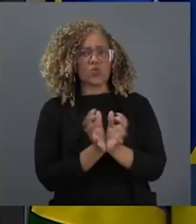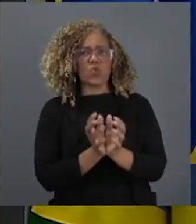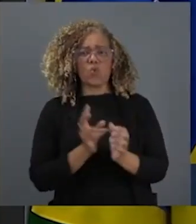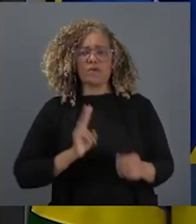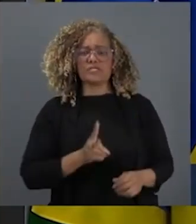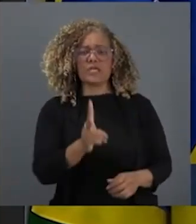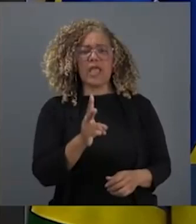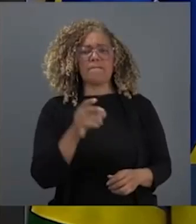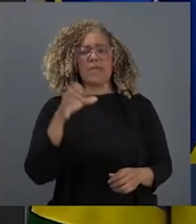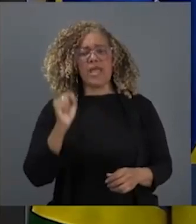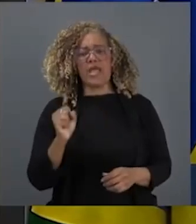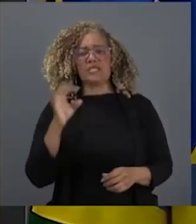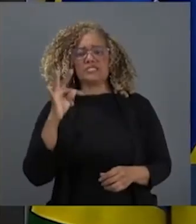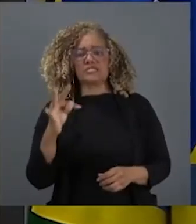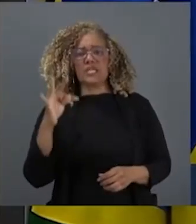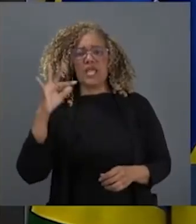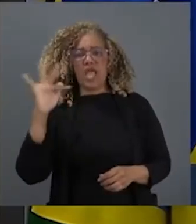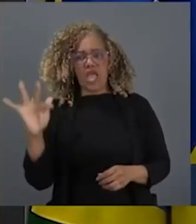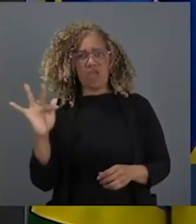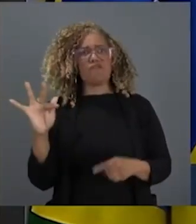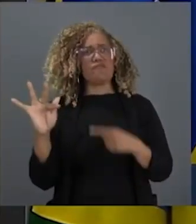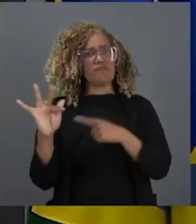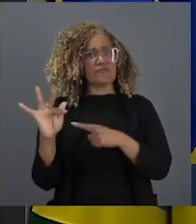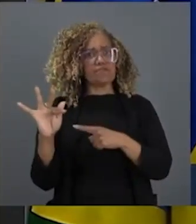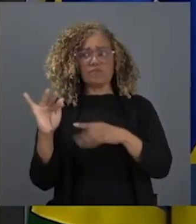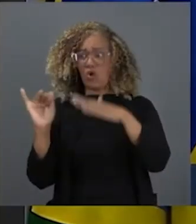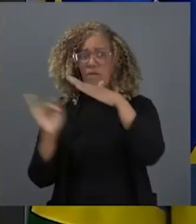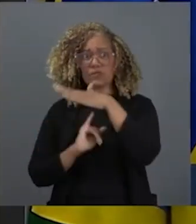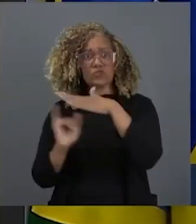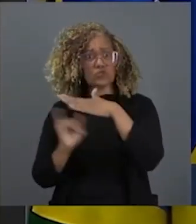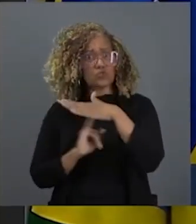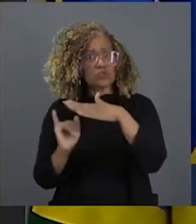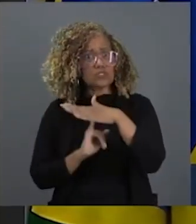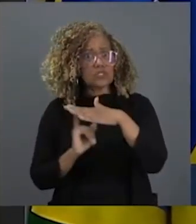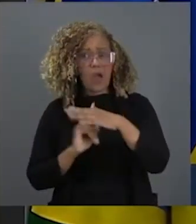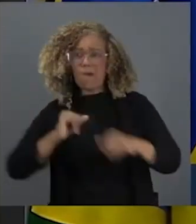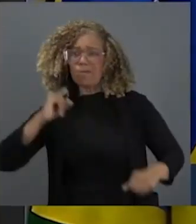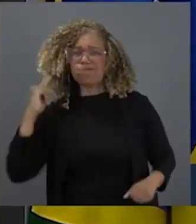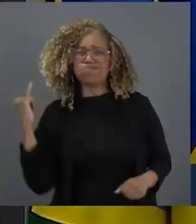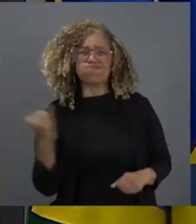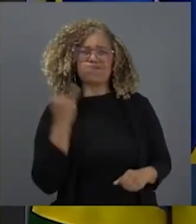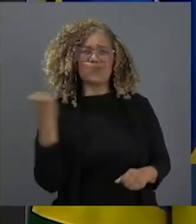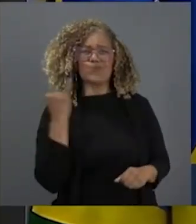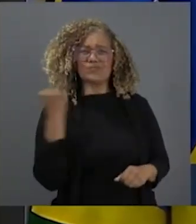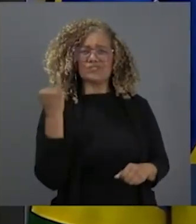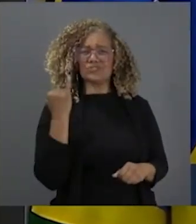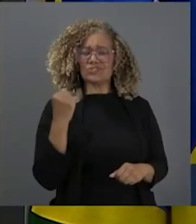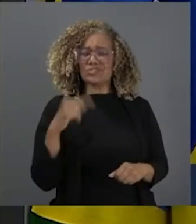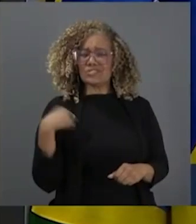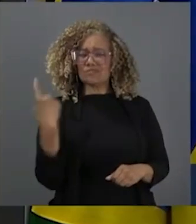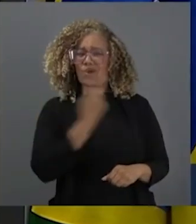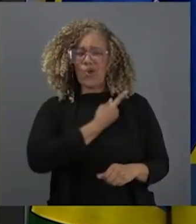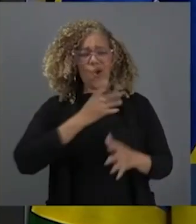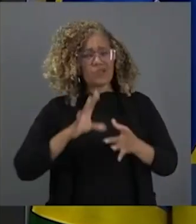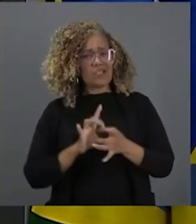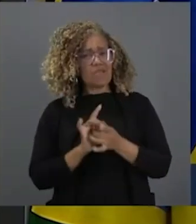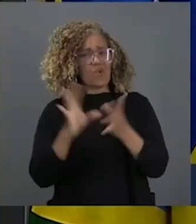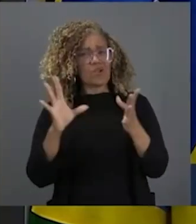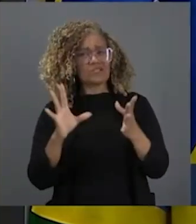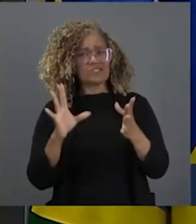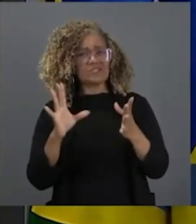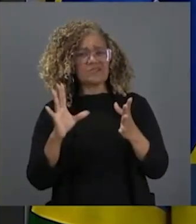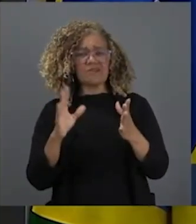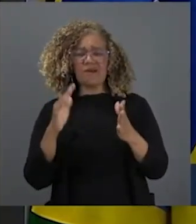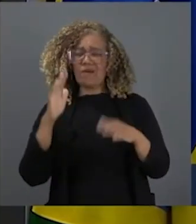sempre o STF que é uma instituição importantíssima paraa Nossa Democracia é um